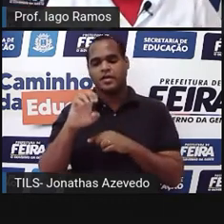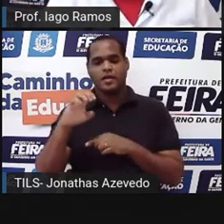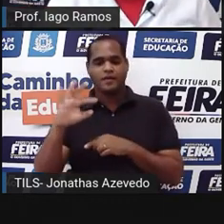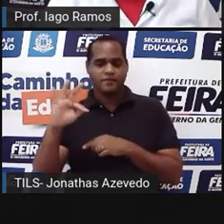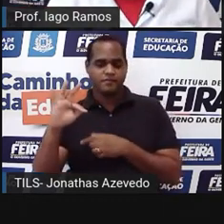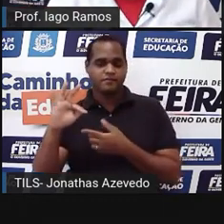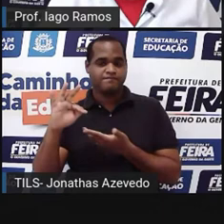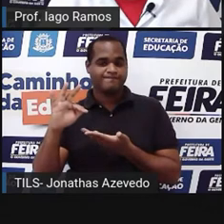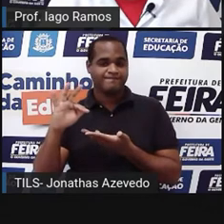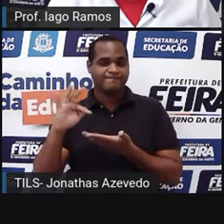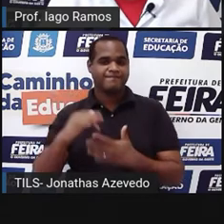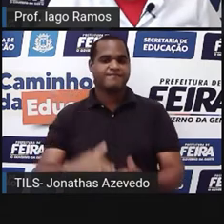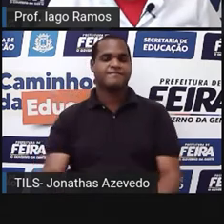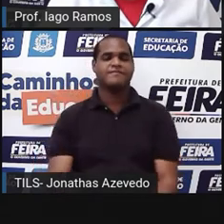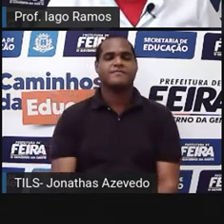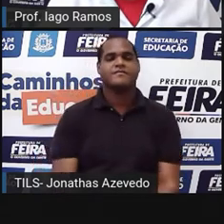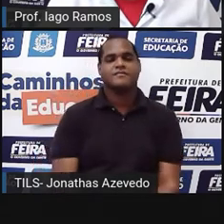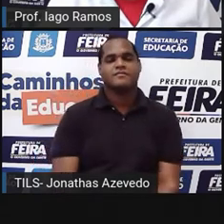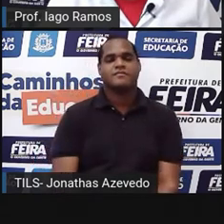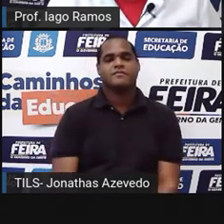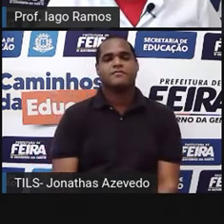DEF?